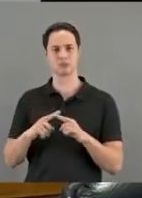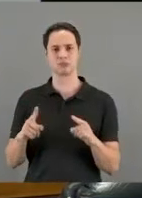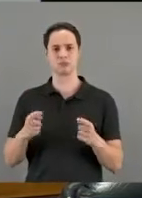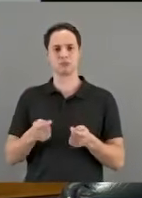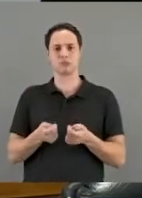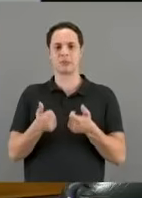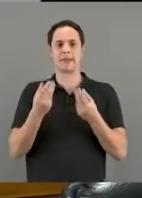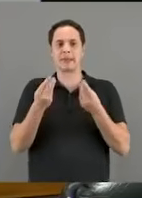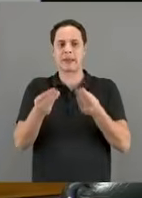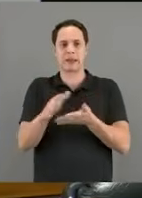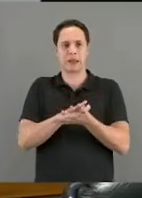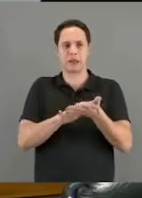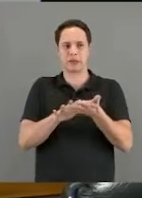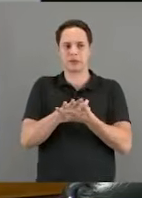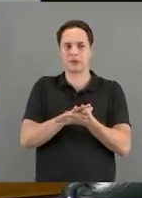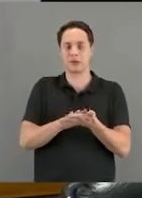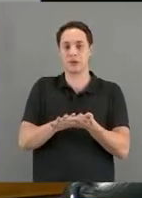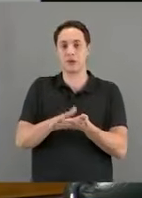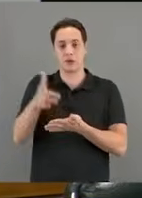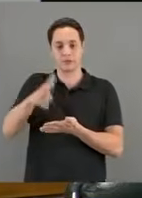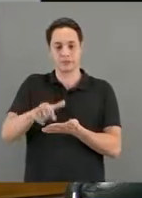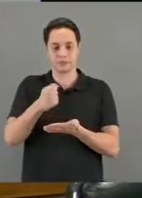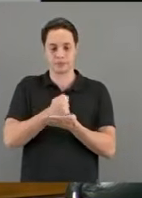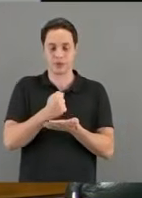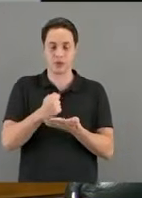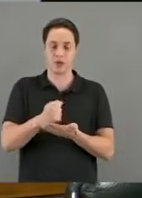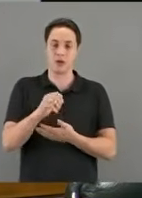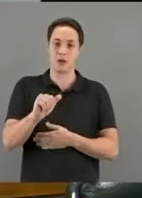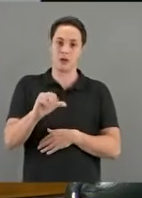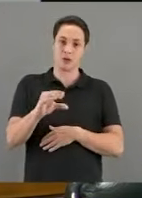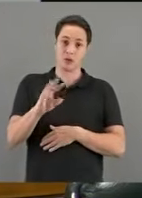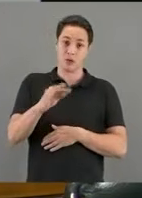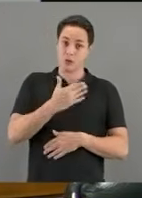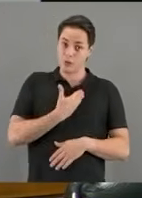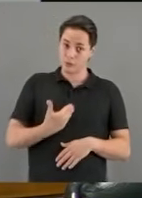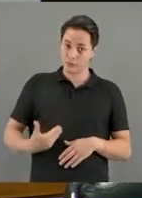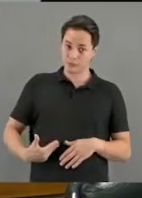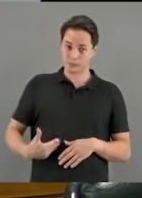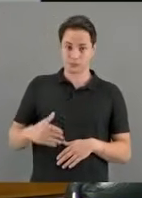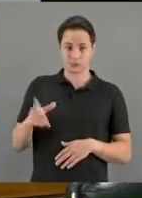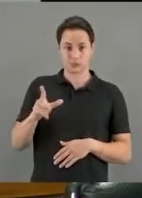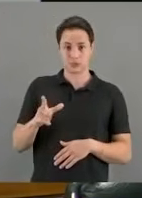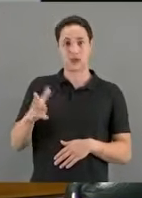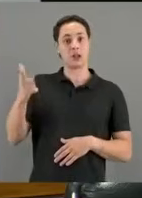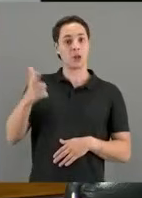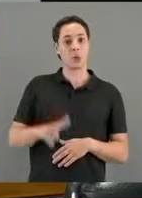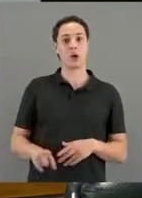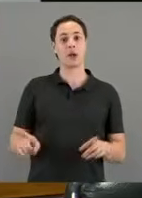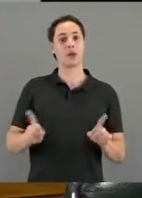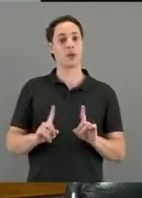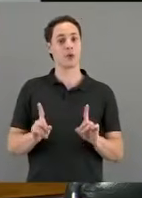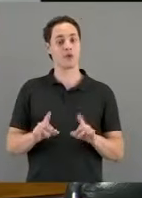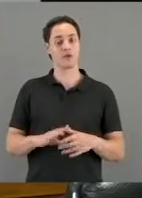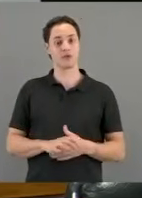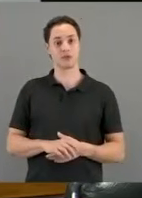autoriza a renovação do ACT. Governo Lula não renova o ACT, senhor